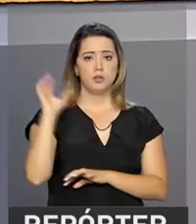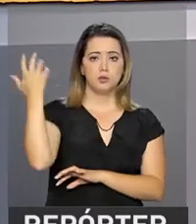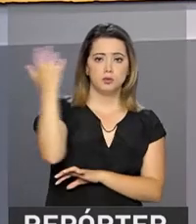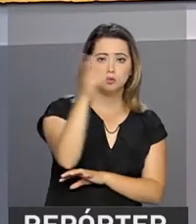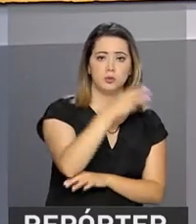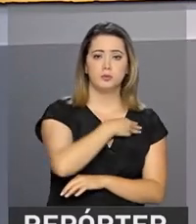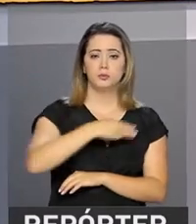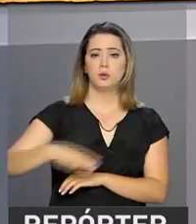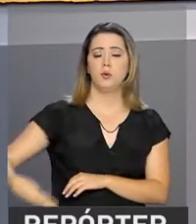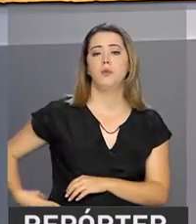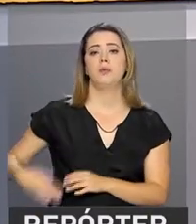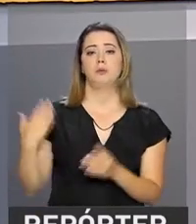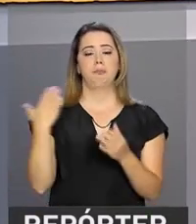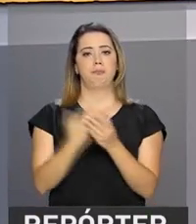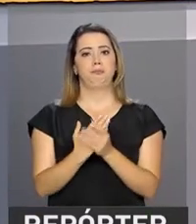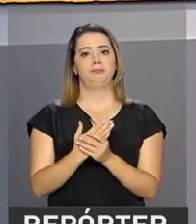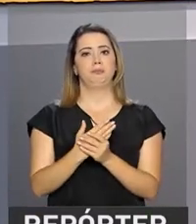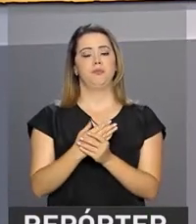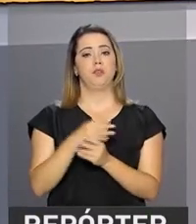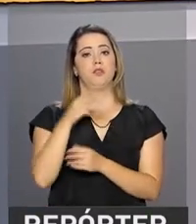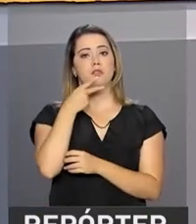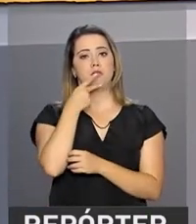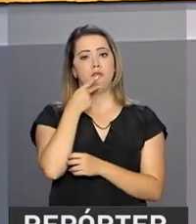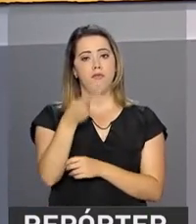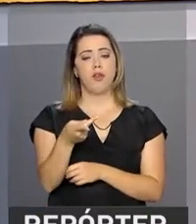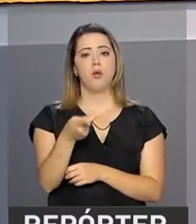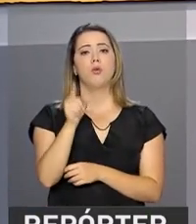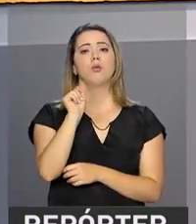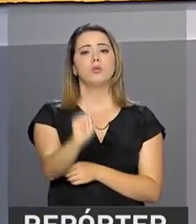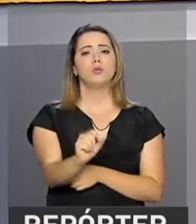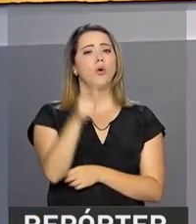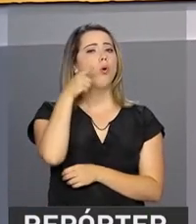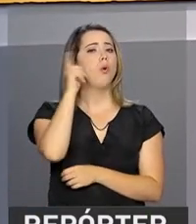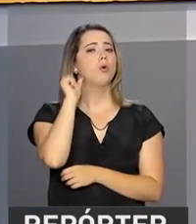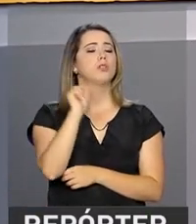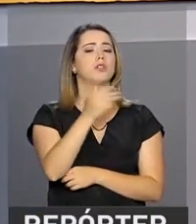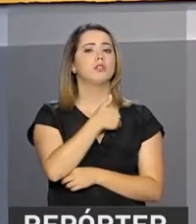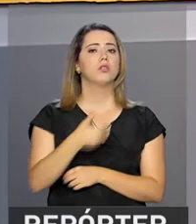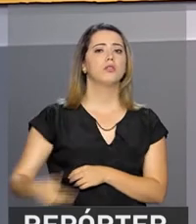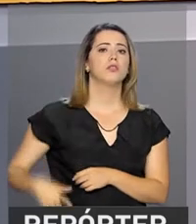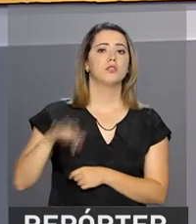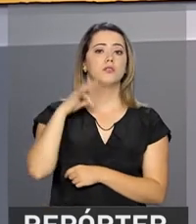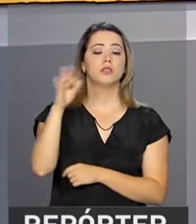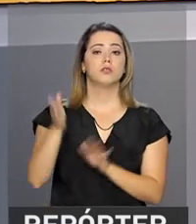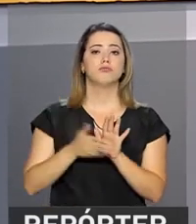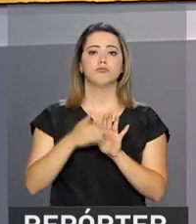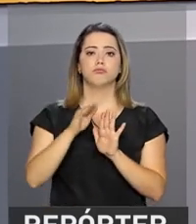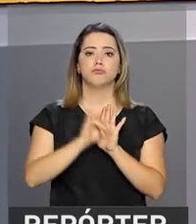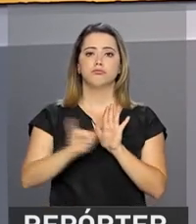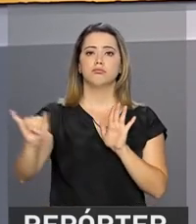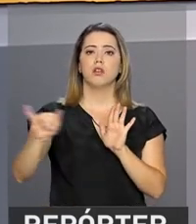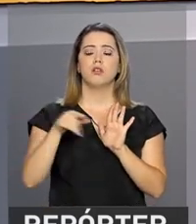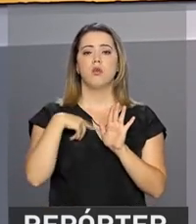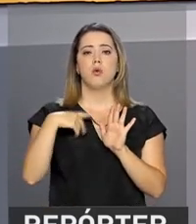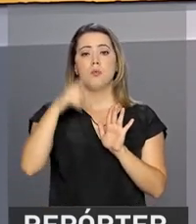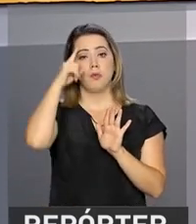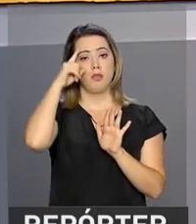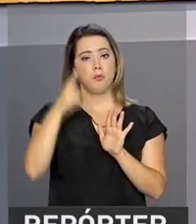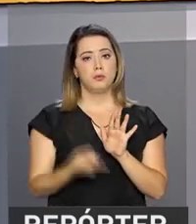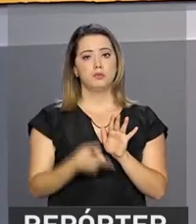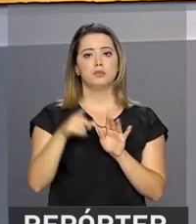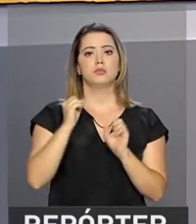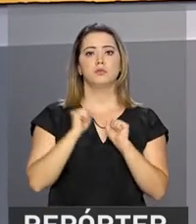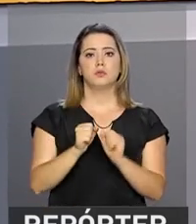o ministro da pasta nem filho anunciou ontem que o governo federal vai editar nos próximos dias um decreto para permitir